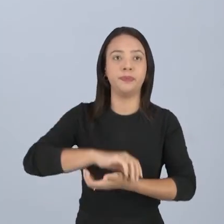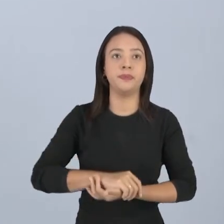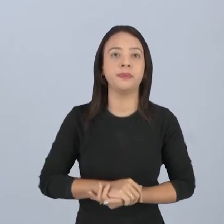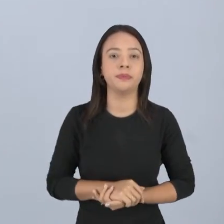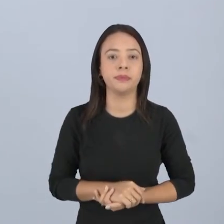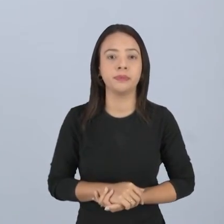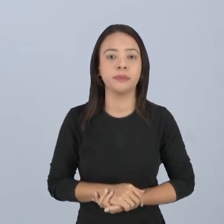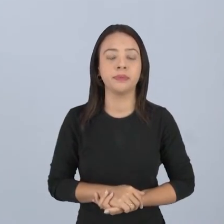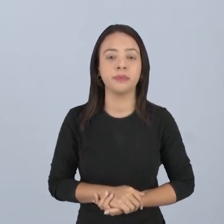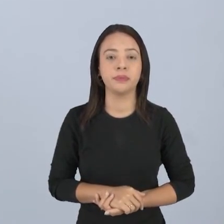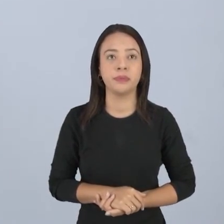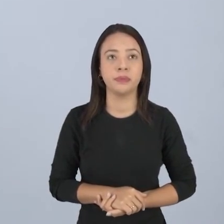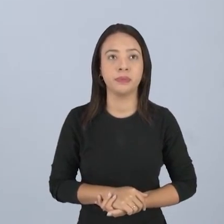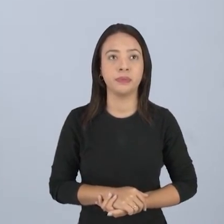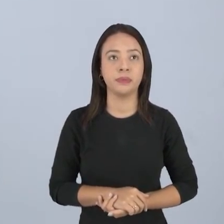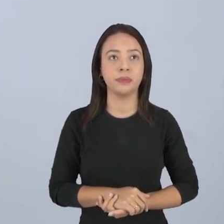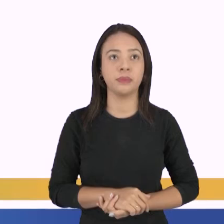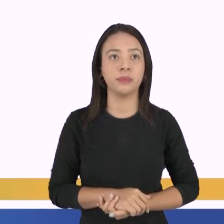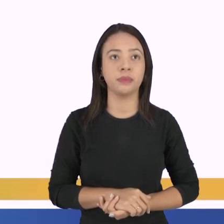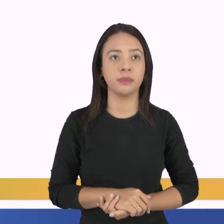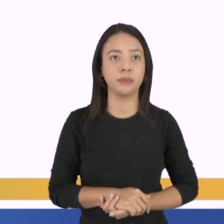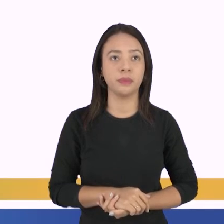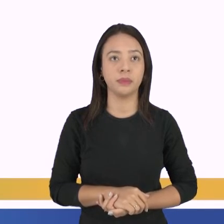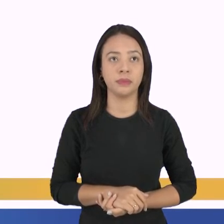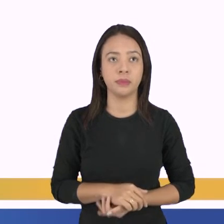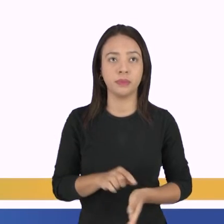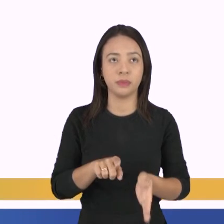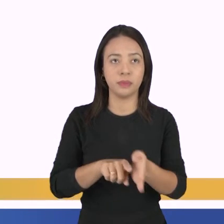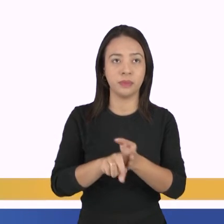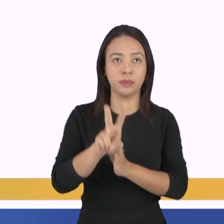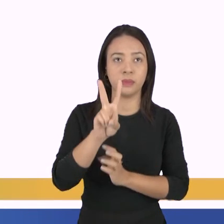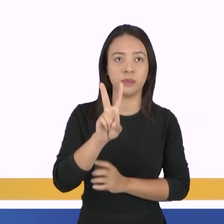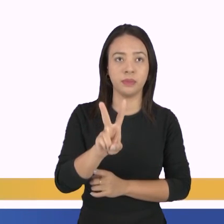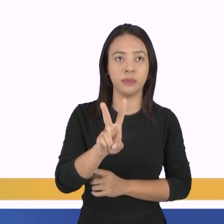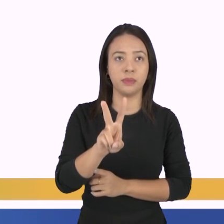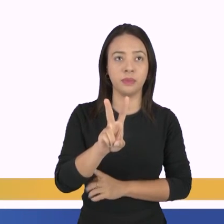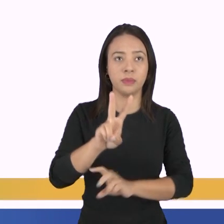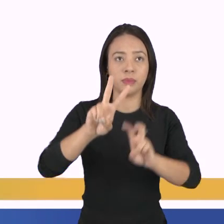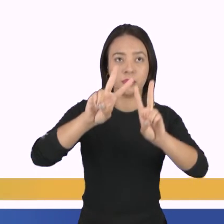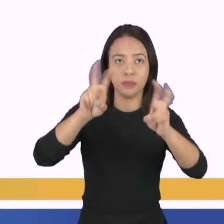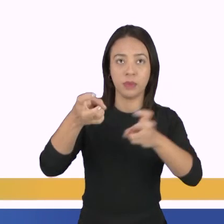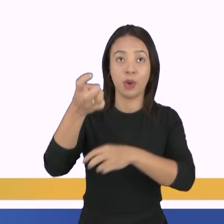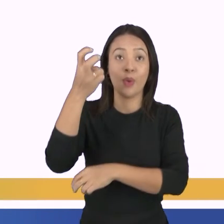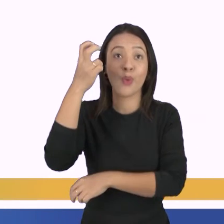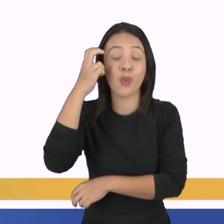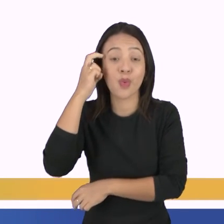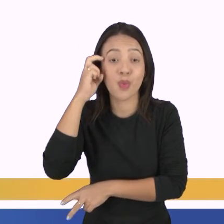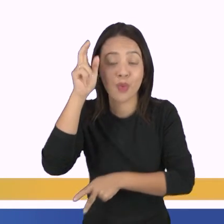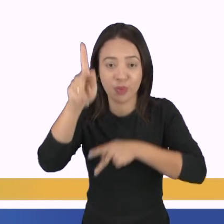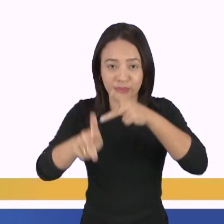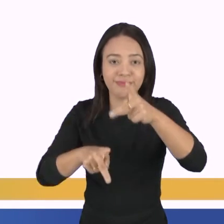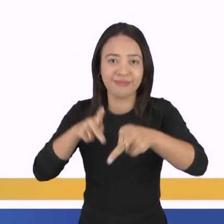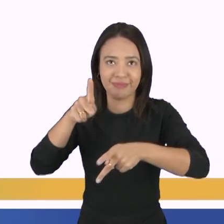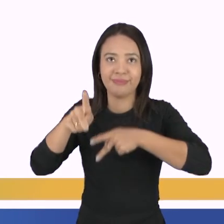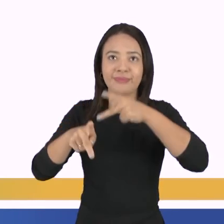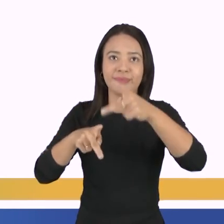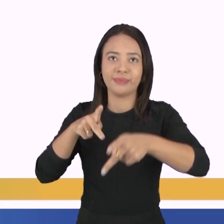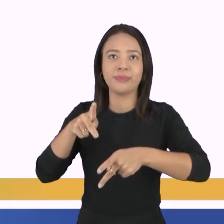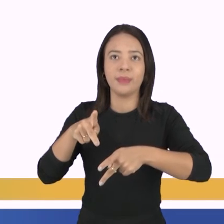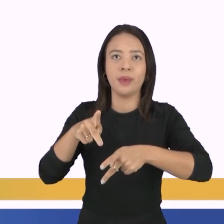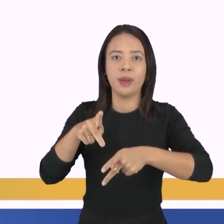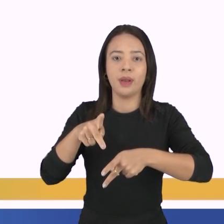lá na América Central. A segunda questão aqui, né, pessoal? A respeito da cultura dos povos